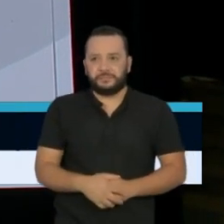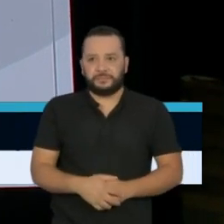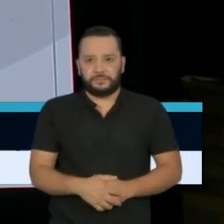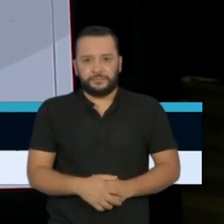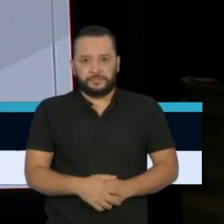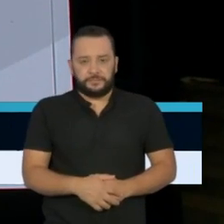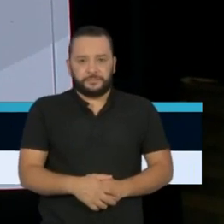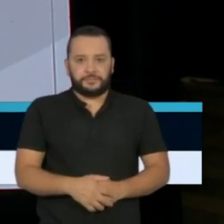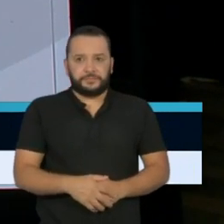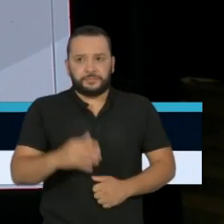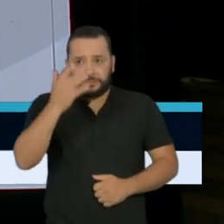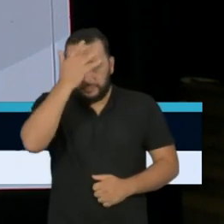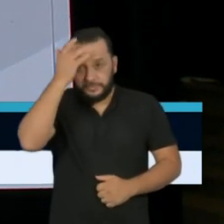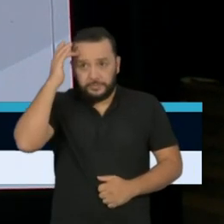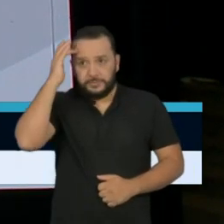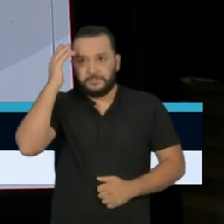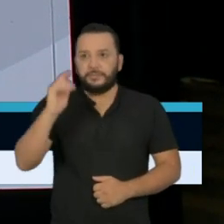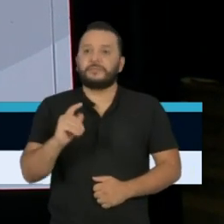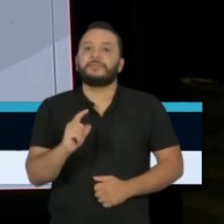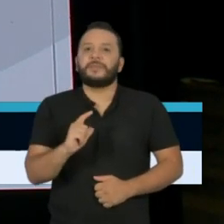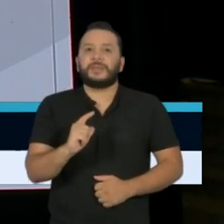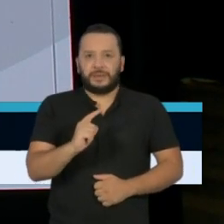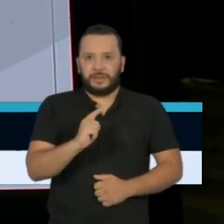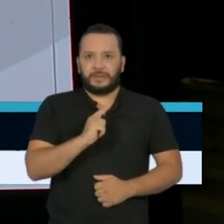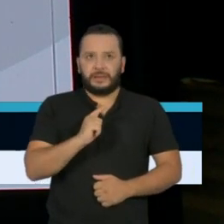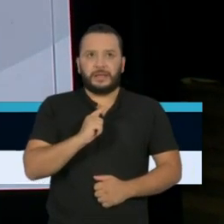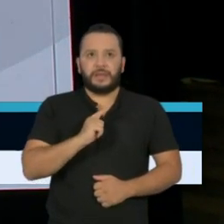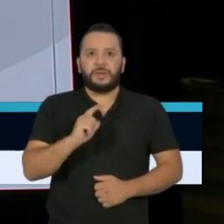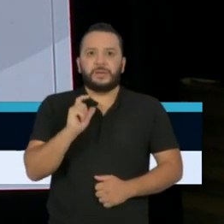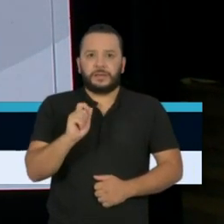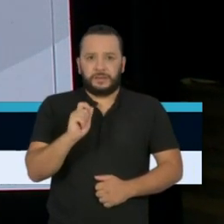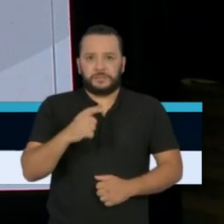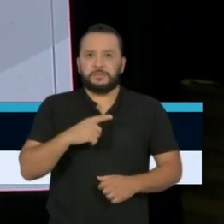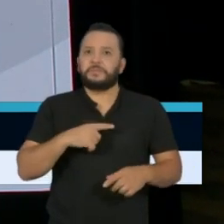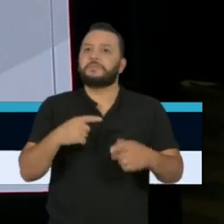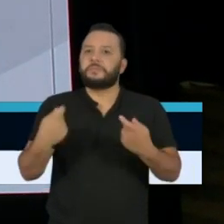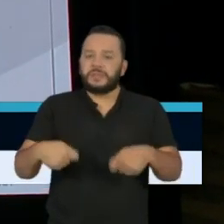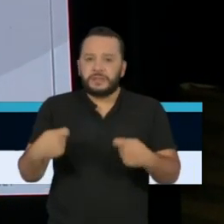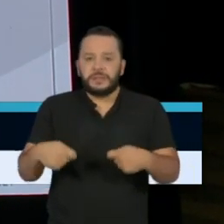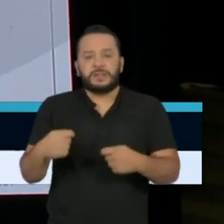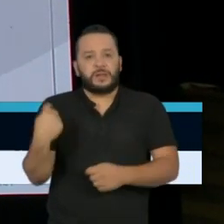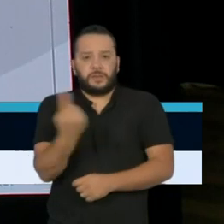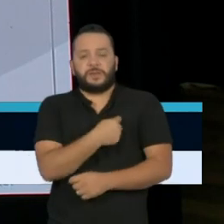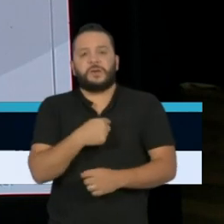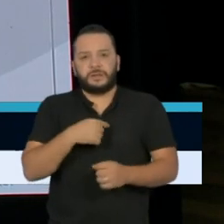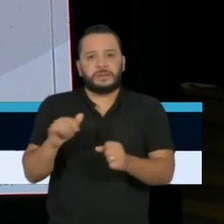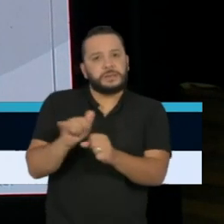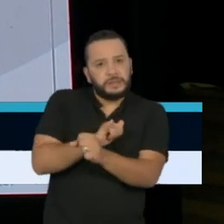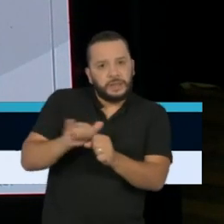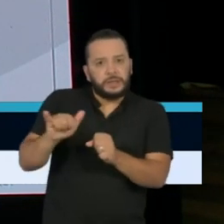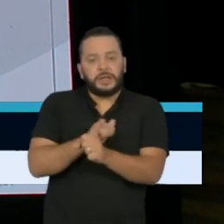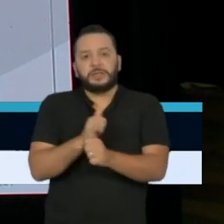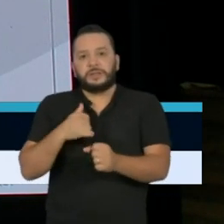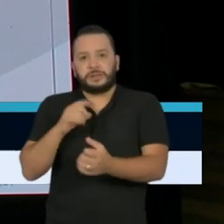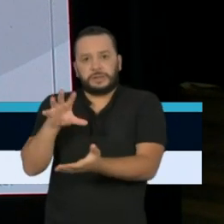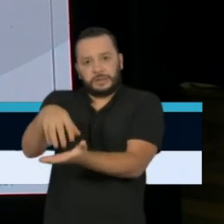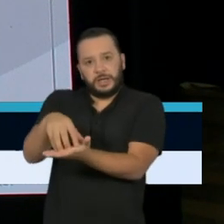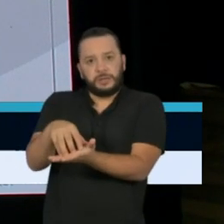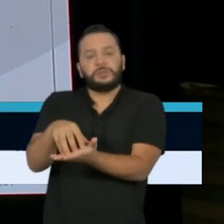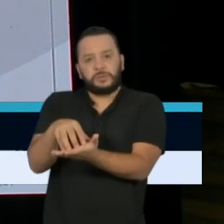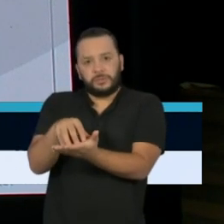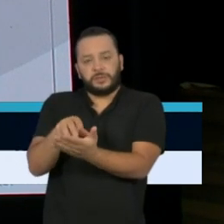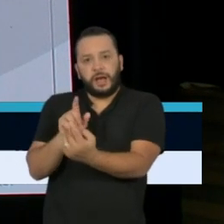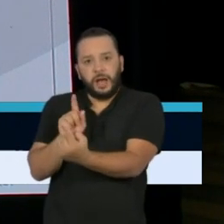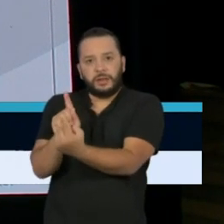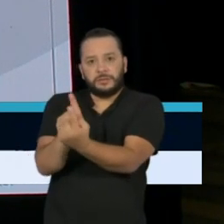Para que a entrega seja precisa, a fórmula encontrada foi usarmos os centros de assistência social como os